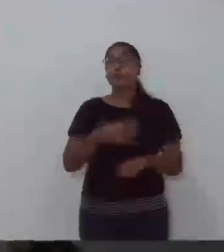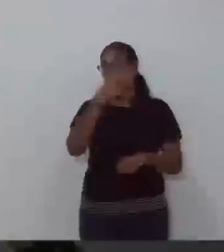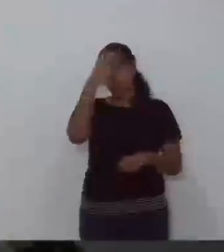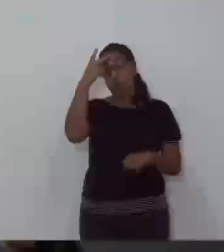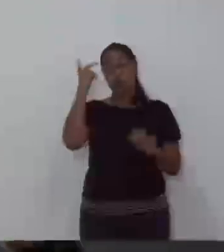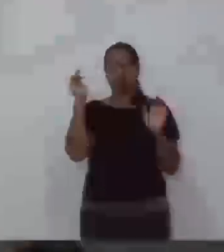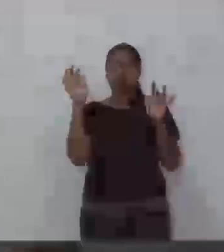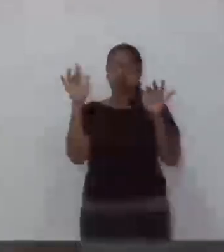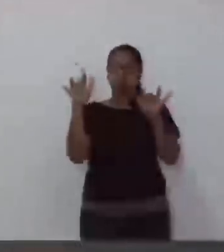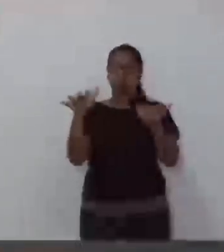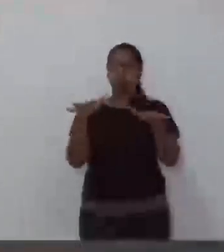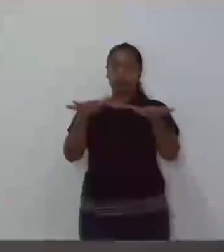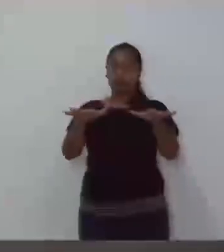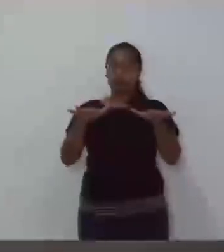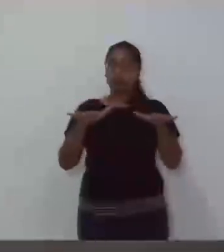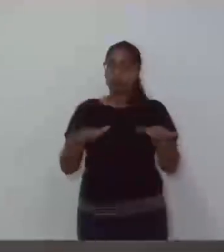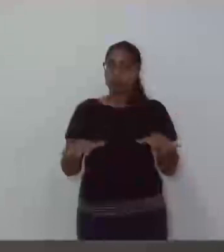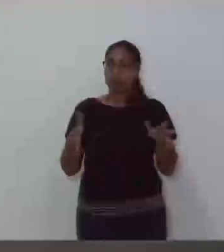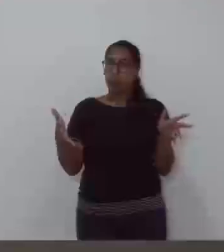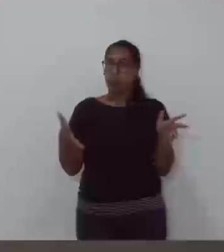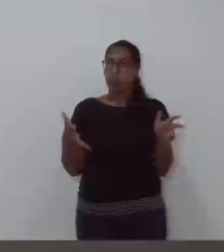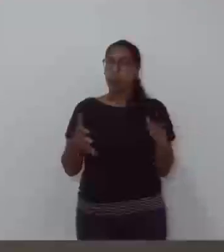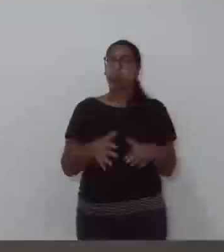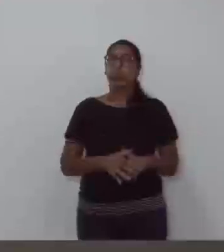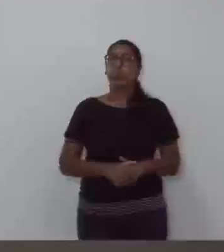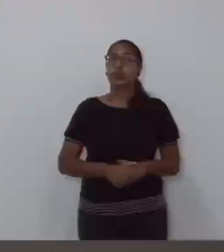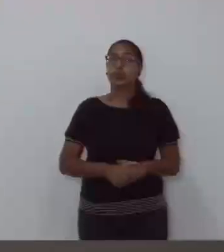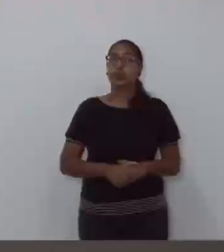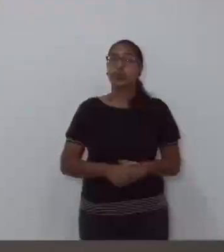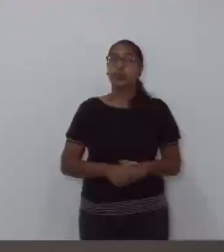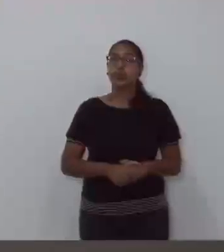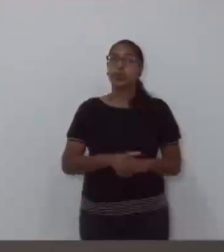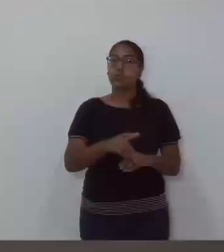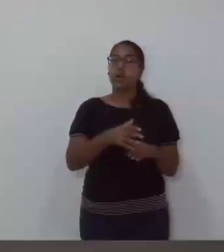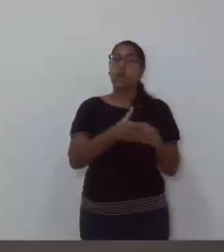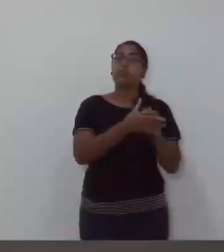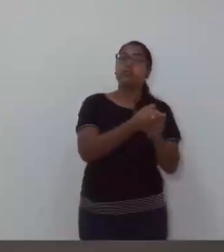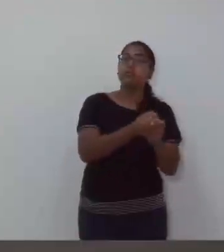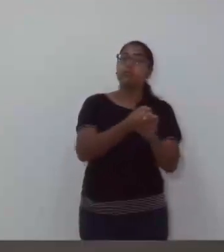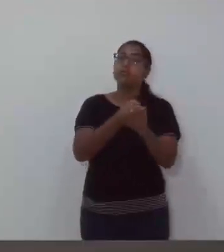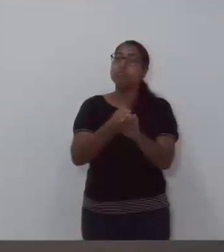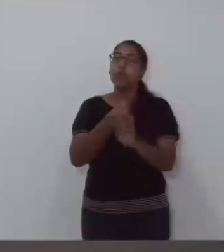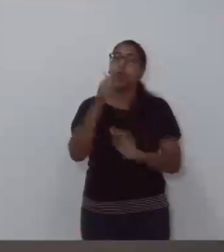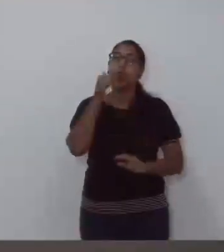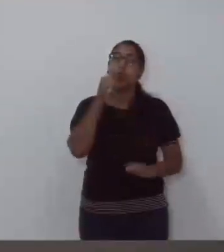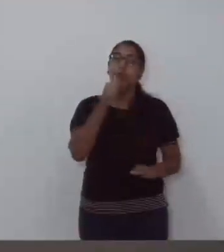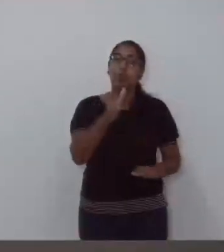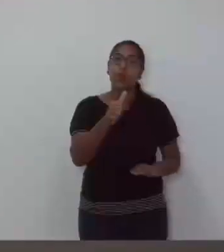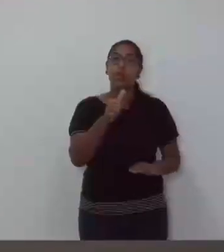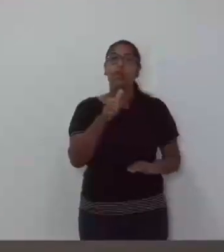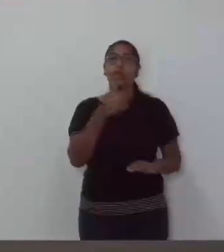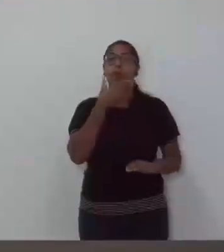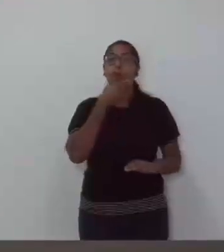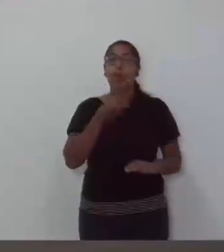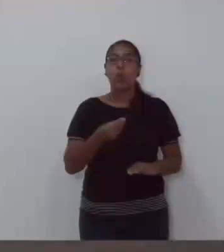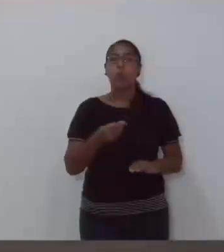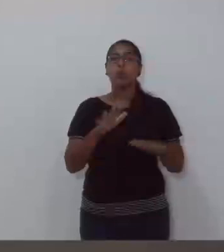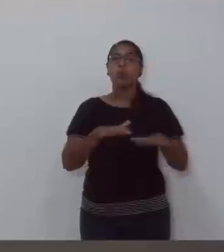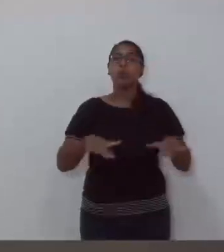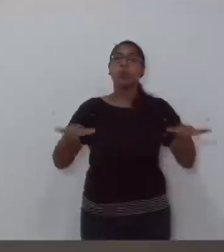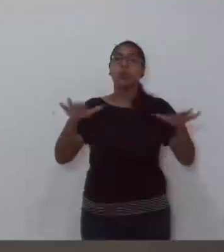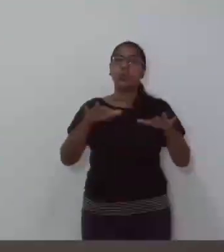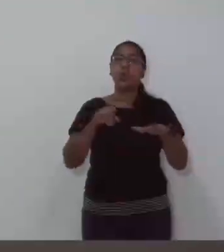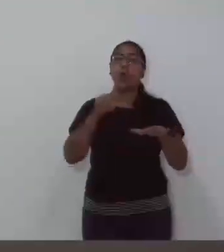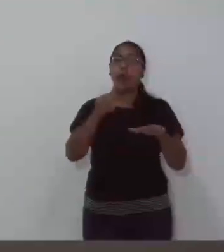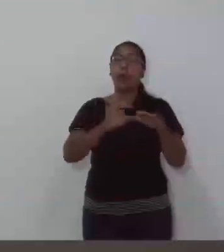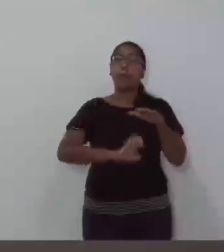plateia que nos prestigia, os quais quero cumprimentar na presença da Lili Russetti, imprensa